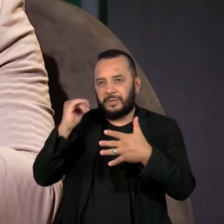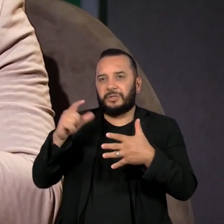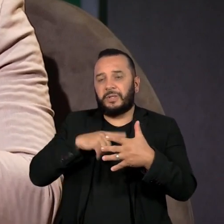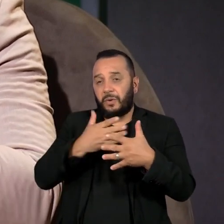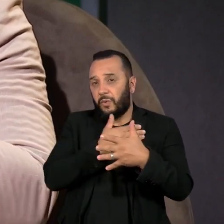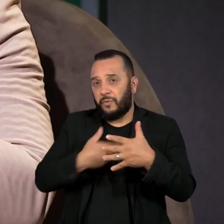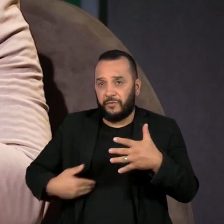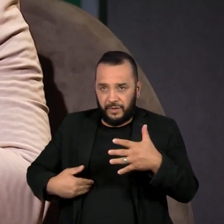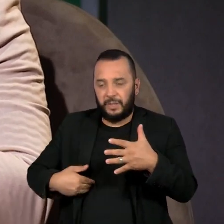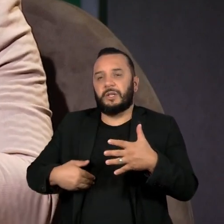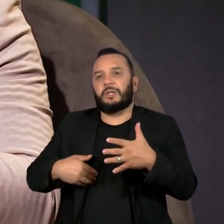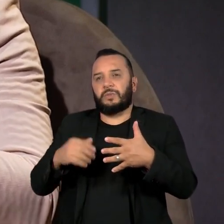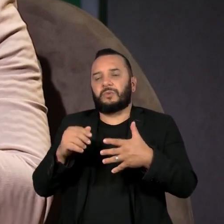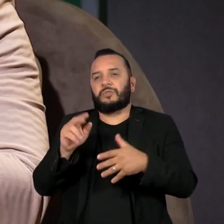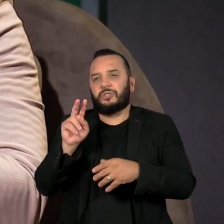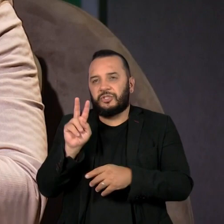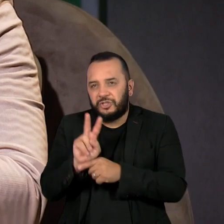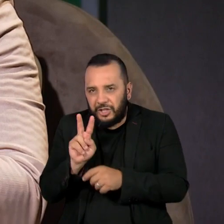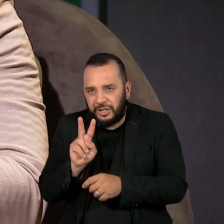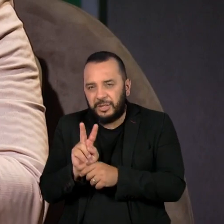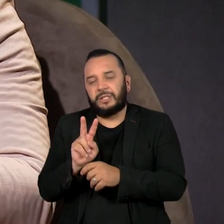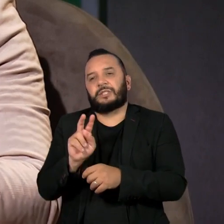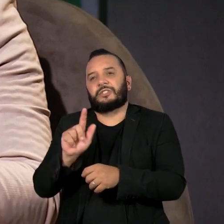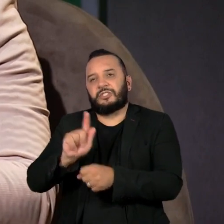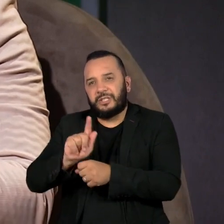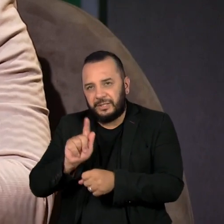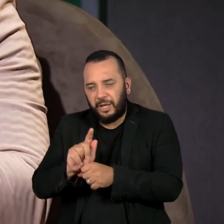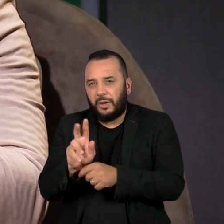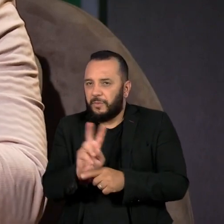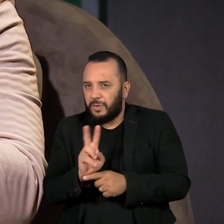gestão pública, monitoramento. A gente tem a lei de cotas, né,